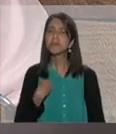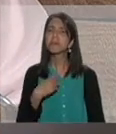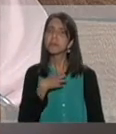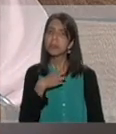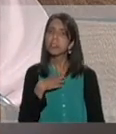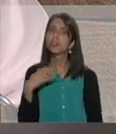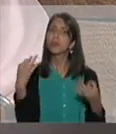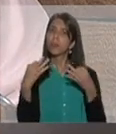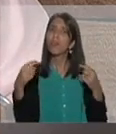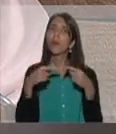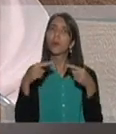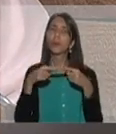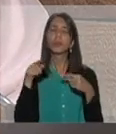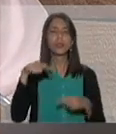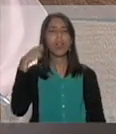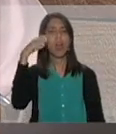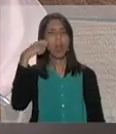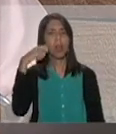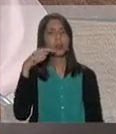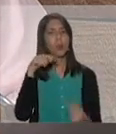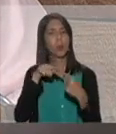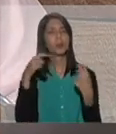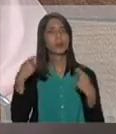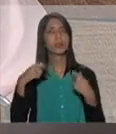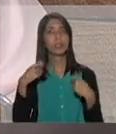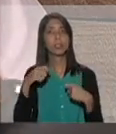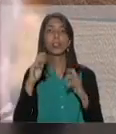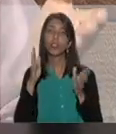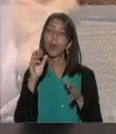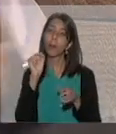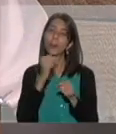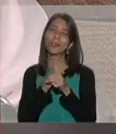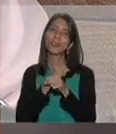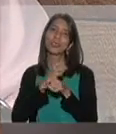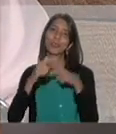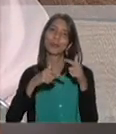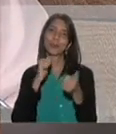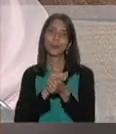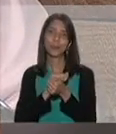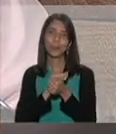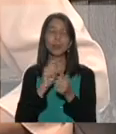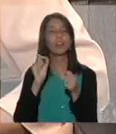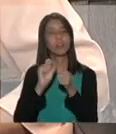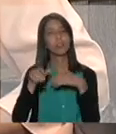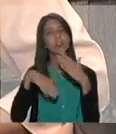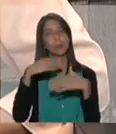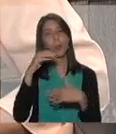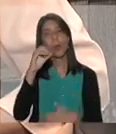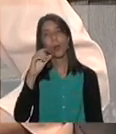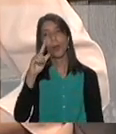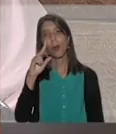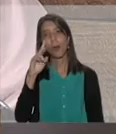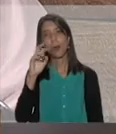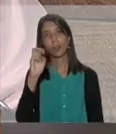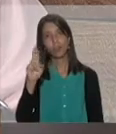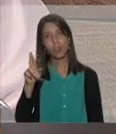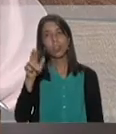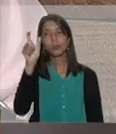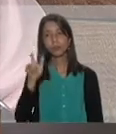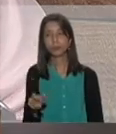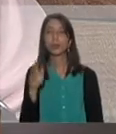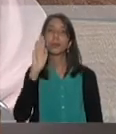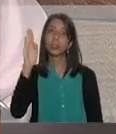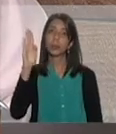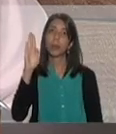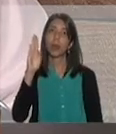uma grande presença de espírito. Você é um dos atores que eu preciso. E trabalhei com ele 8 anos. Sensacional. Fiz Oliver posteriormente, aí